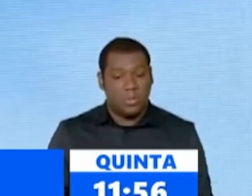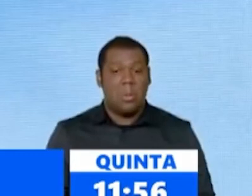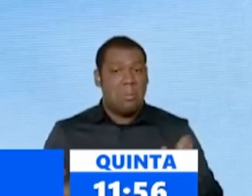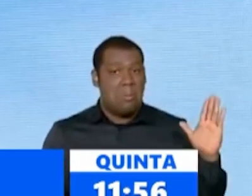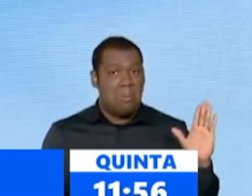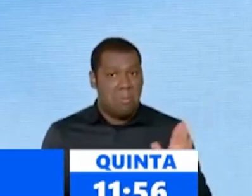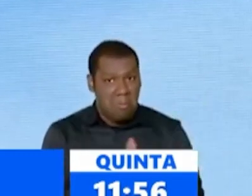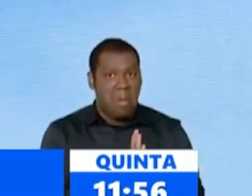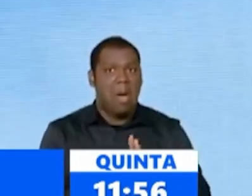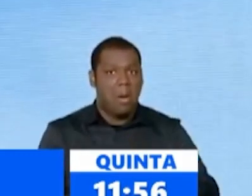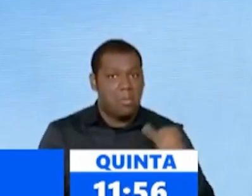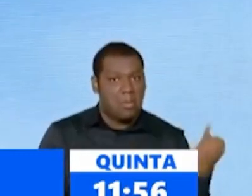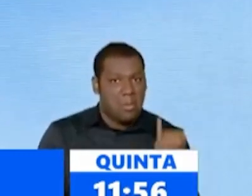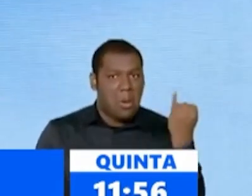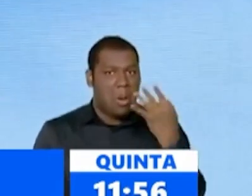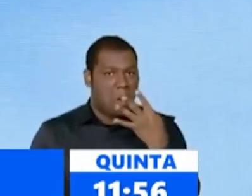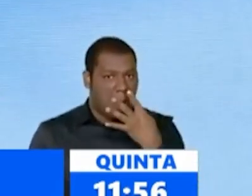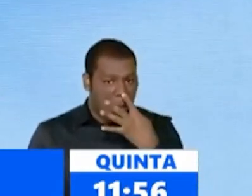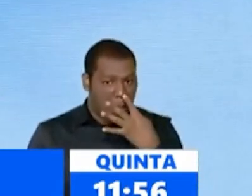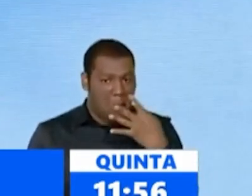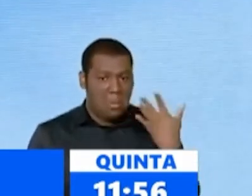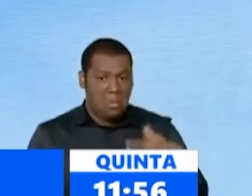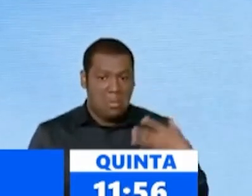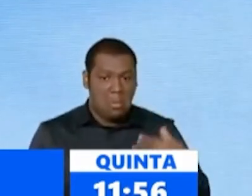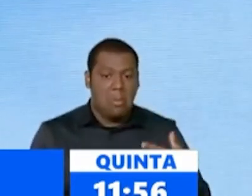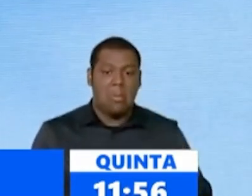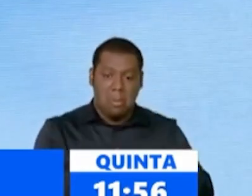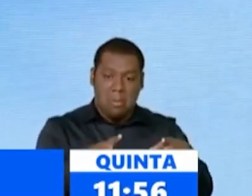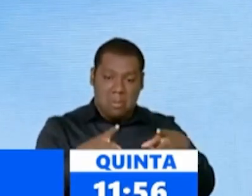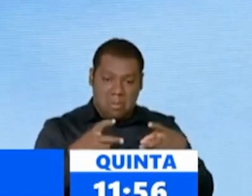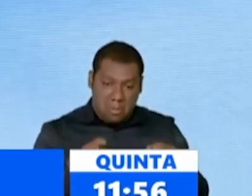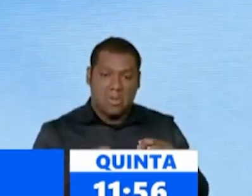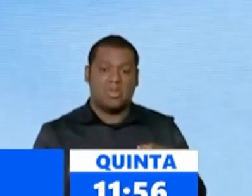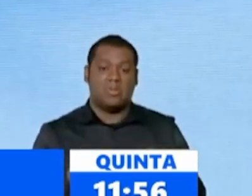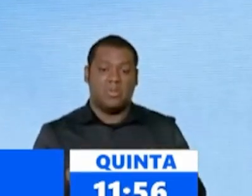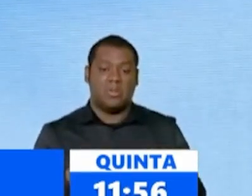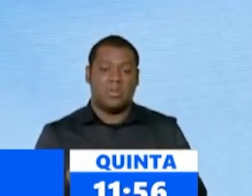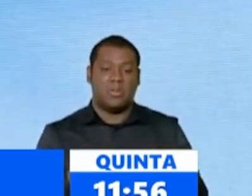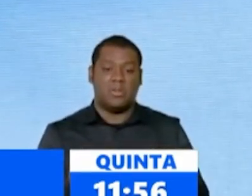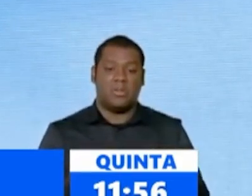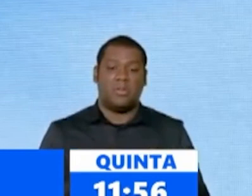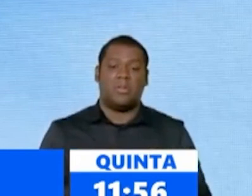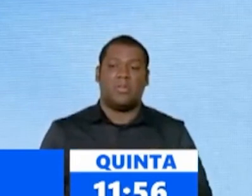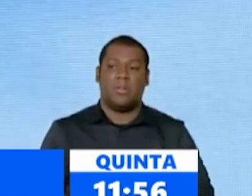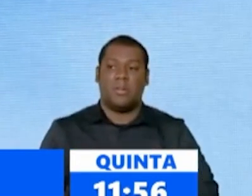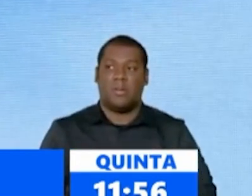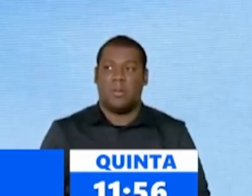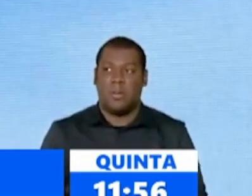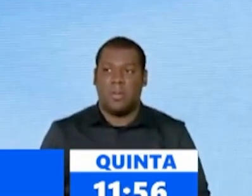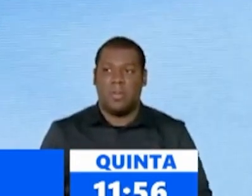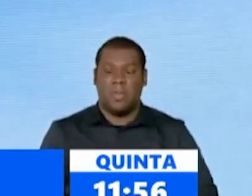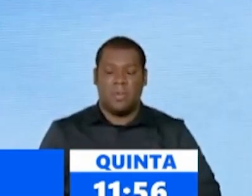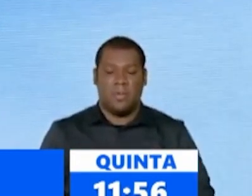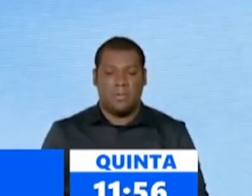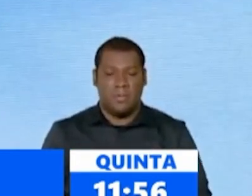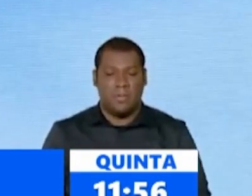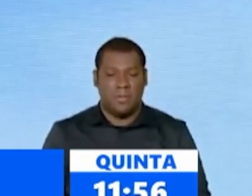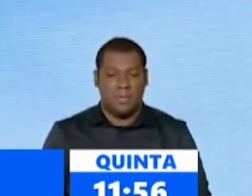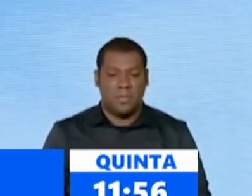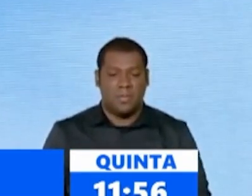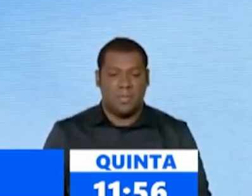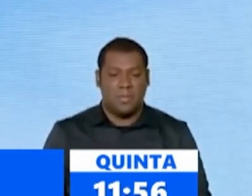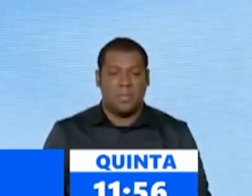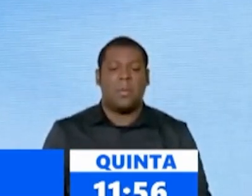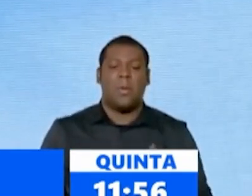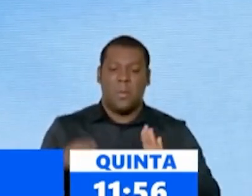absolutamente extraordinário e que demonstra, mais uma vez, minha querida Inês, a grandeza e o